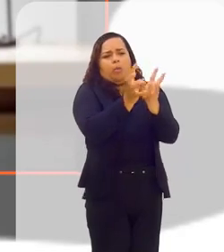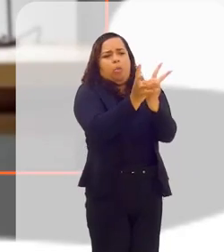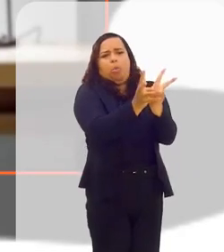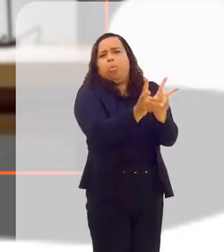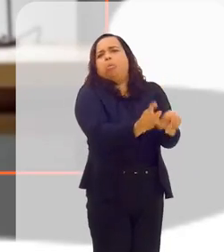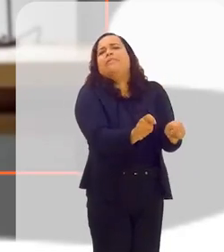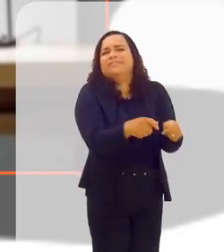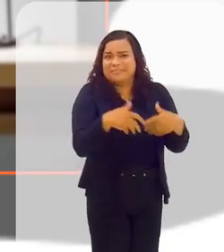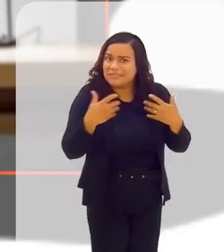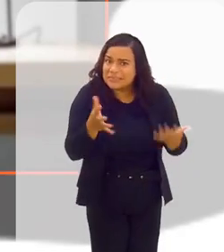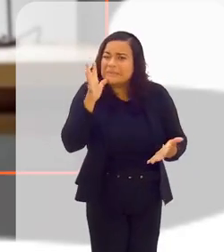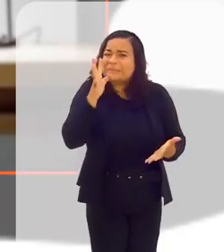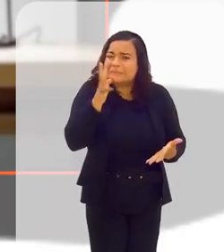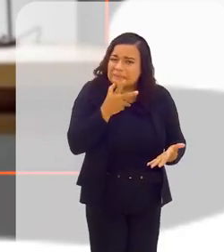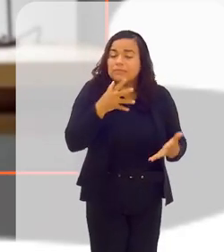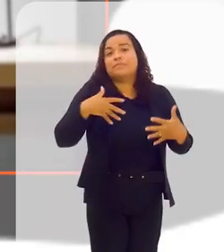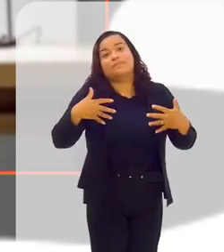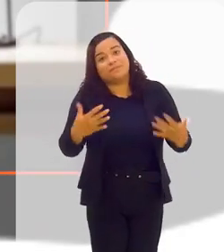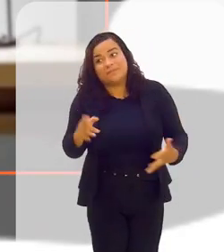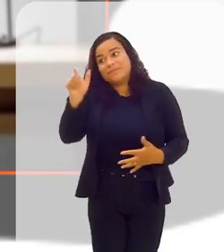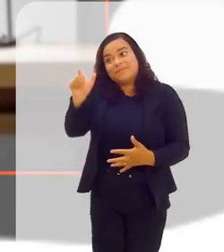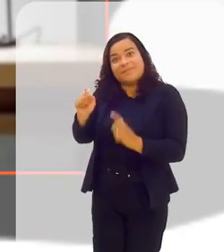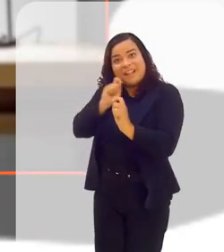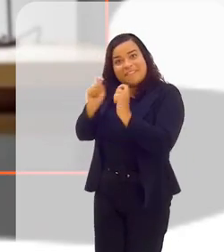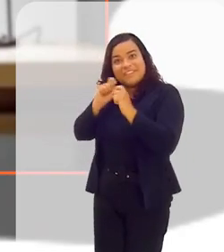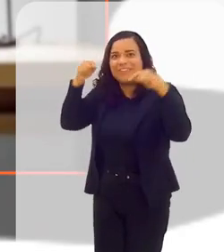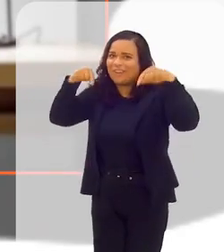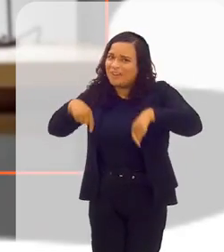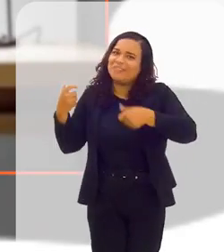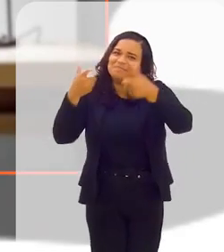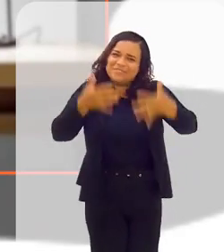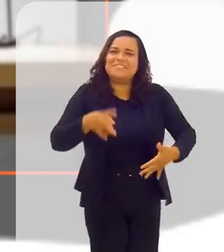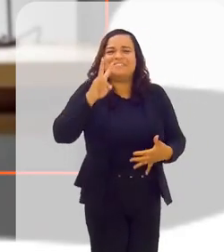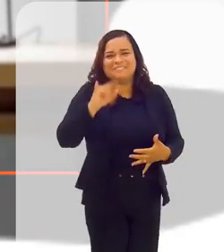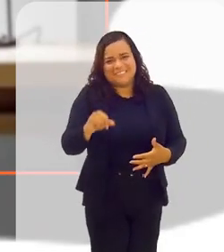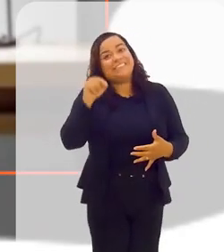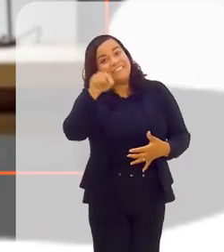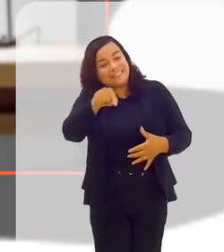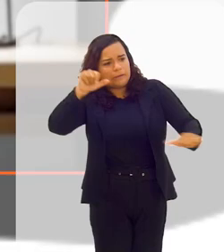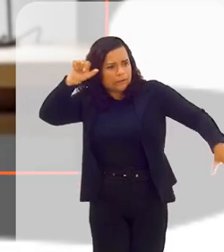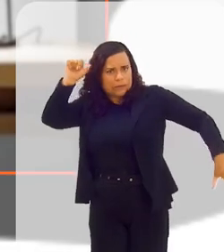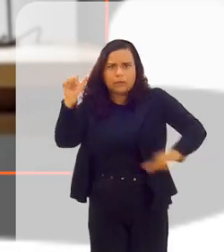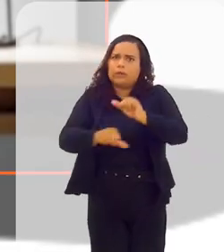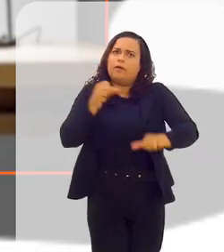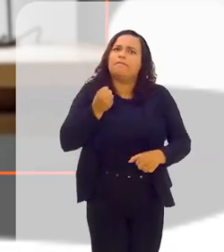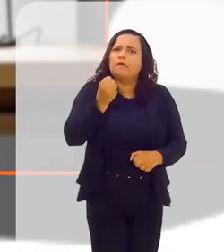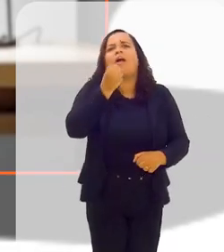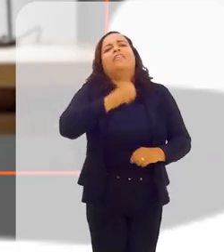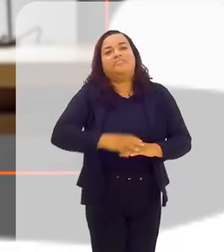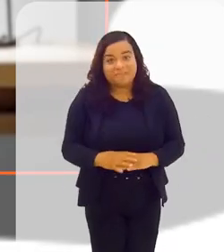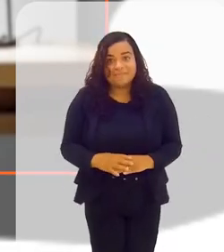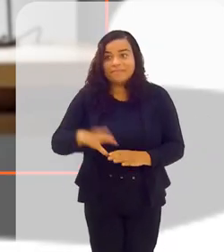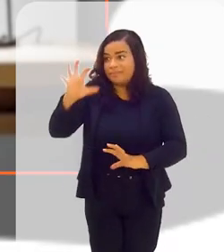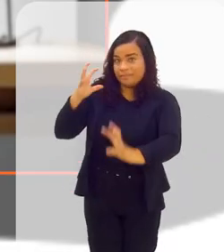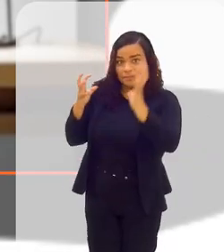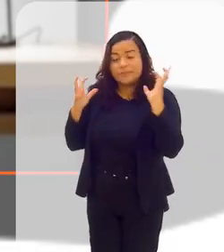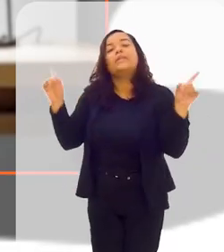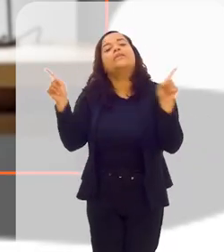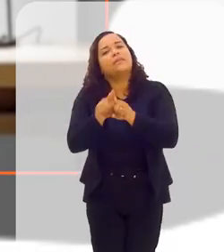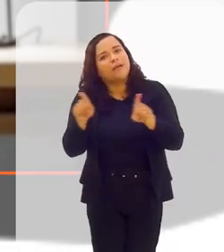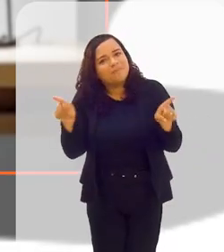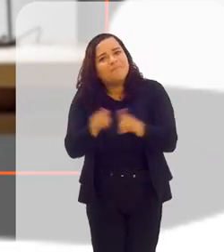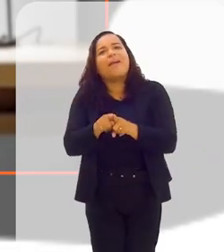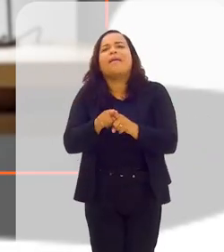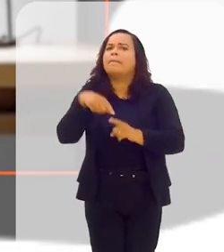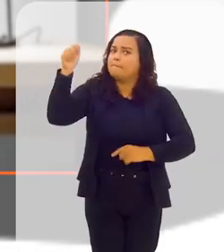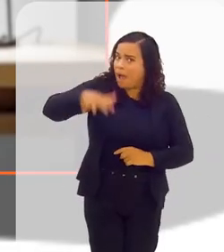desfazerem? Pois é isso mesmo que o nosso entrevistado de hoje está por fazer, uma verdadeira revolução. Tanto no meio ambiente quanto